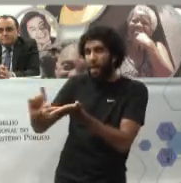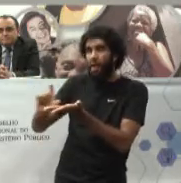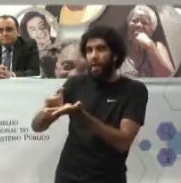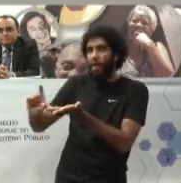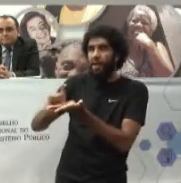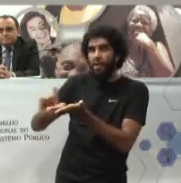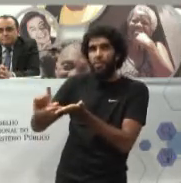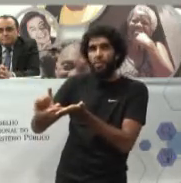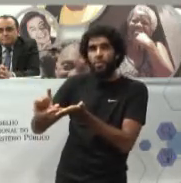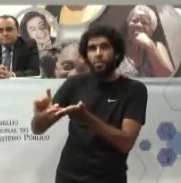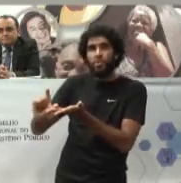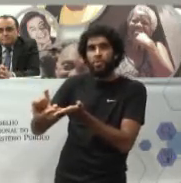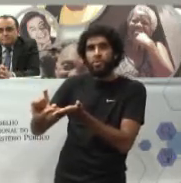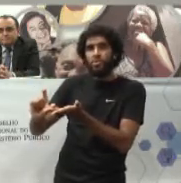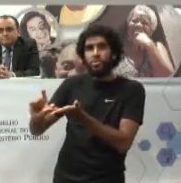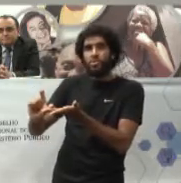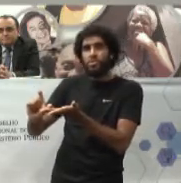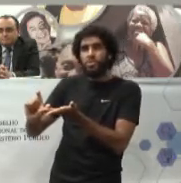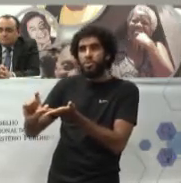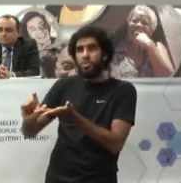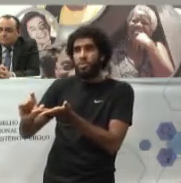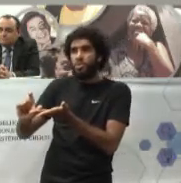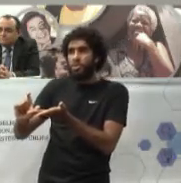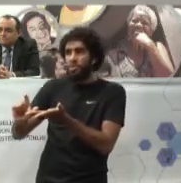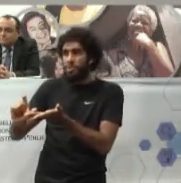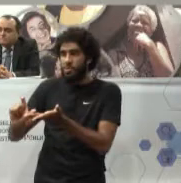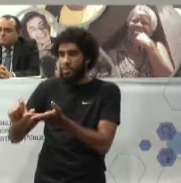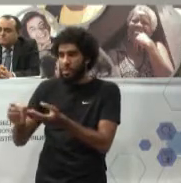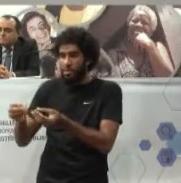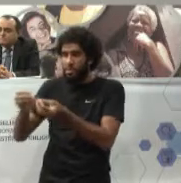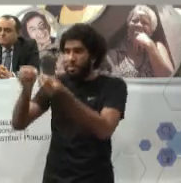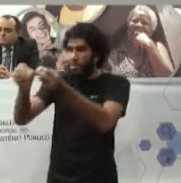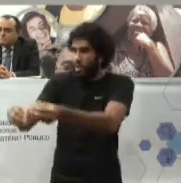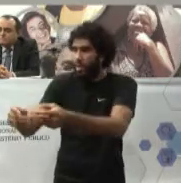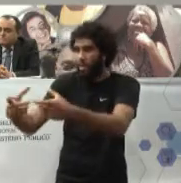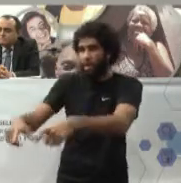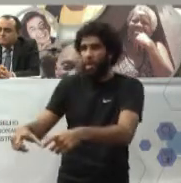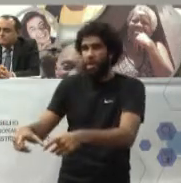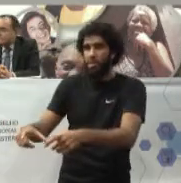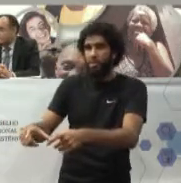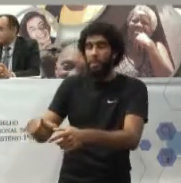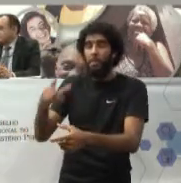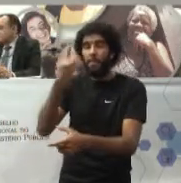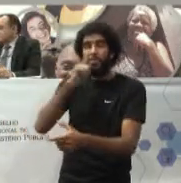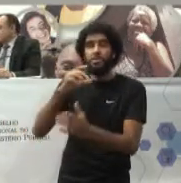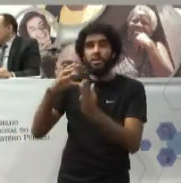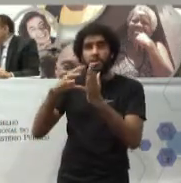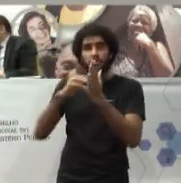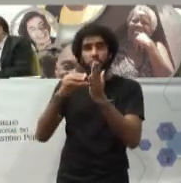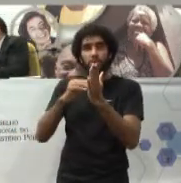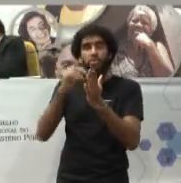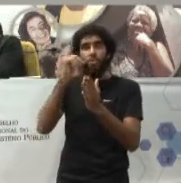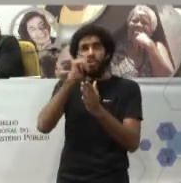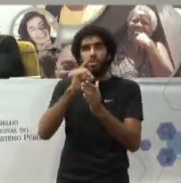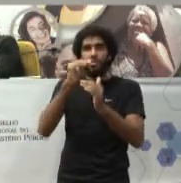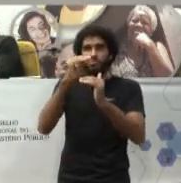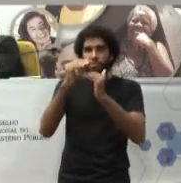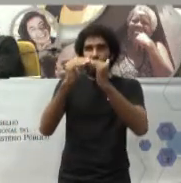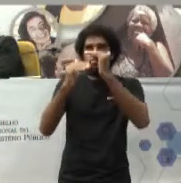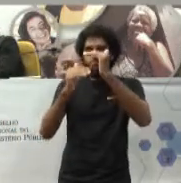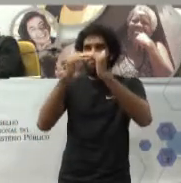de alocação a de recursos para garantir que esse modelo consiga avançar que consiga fazer